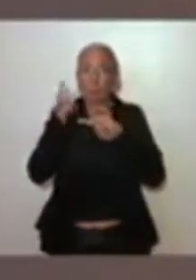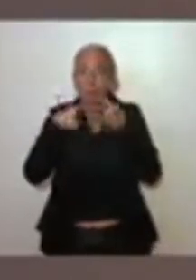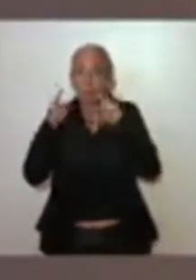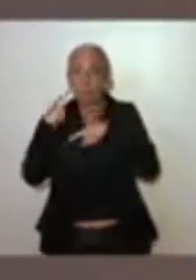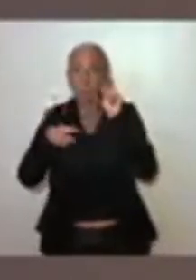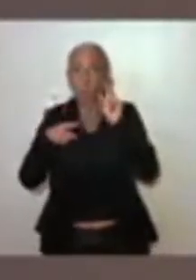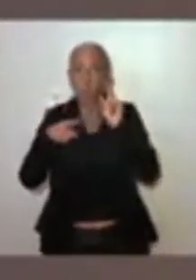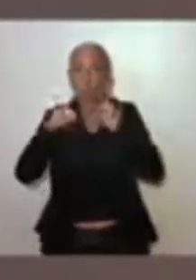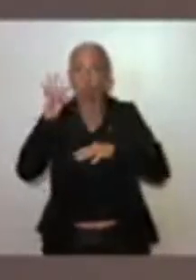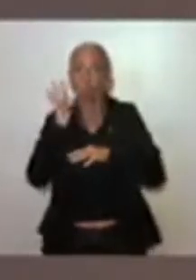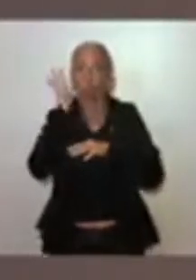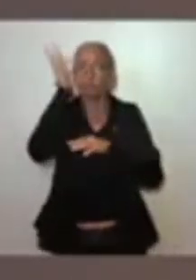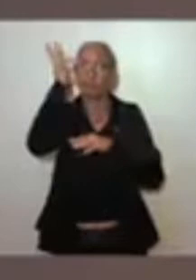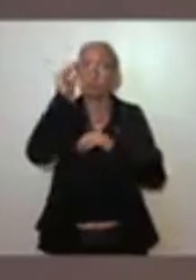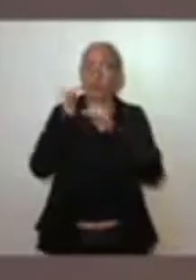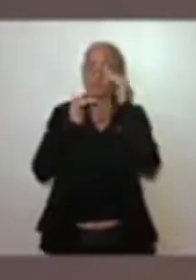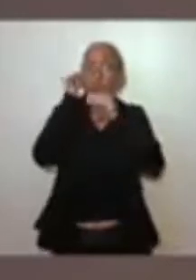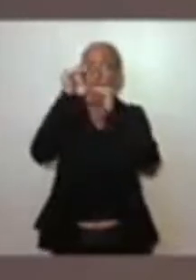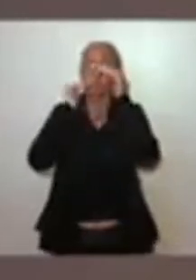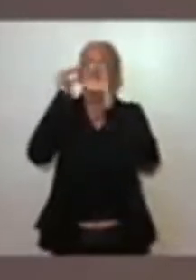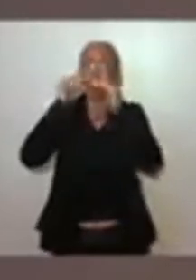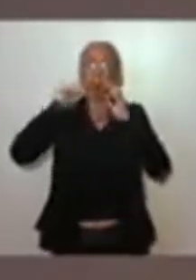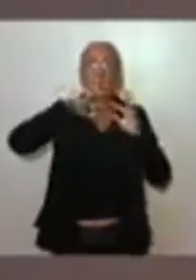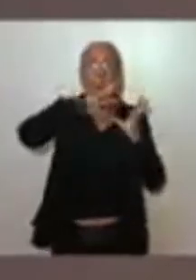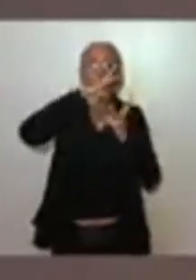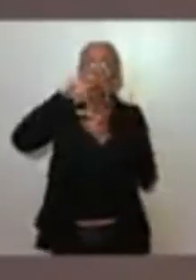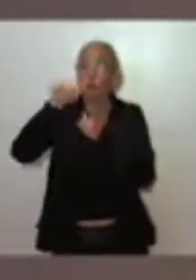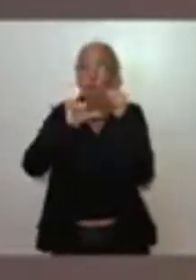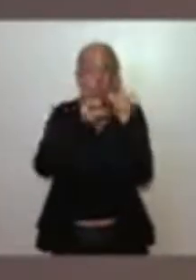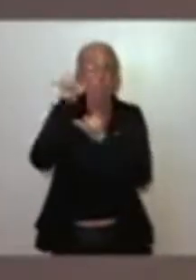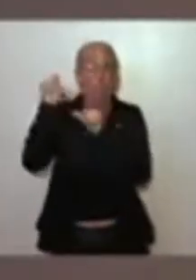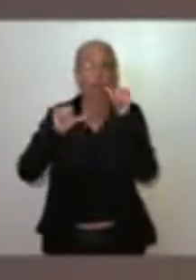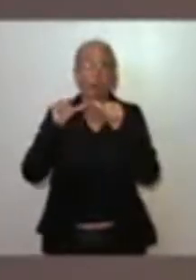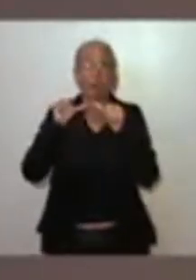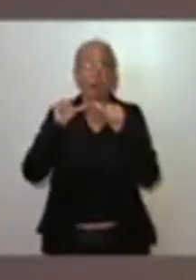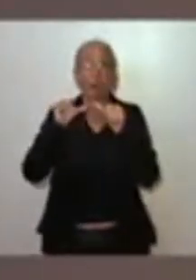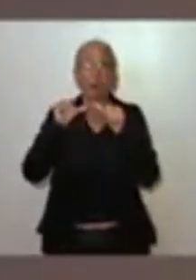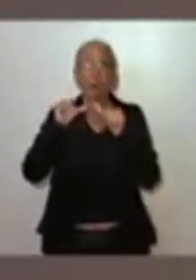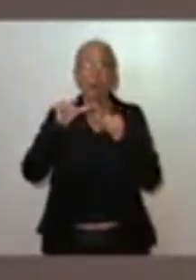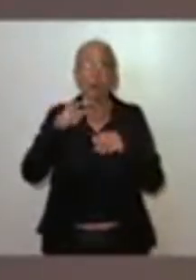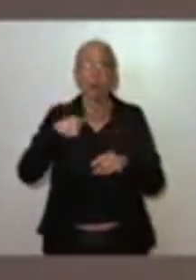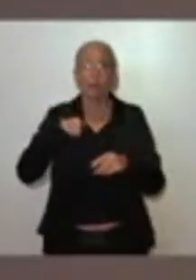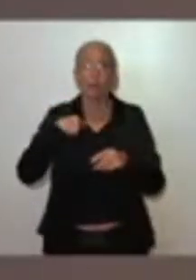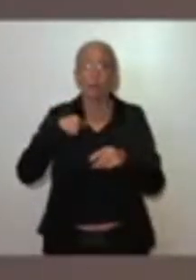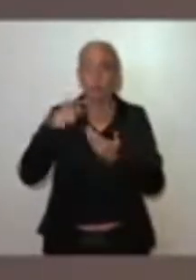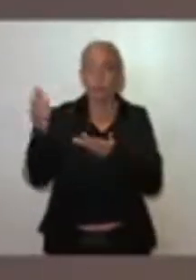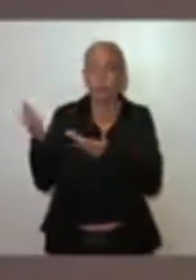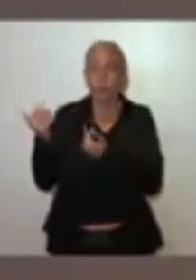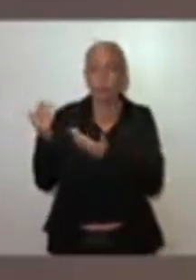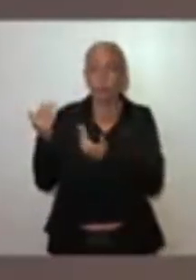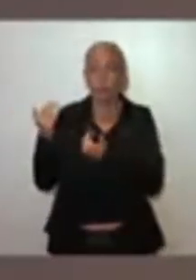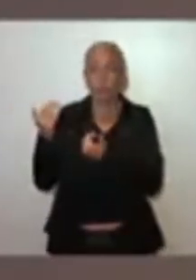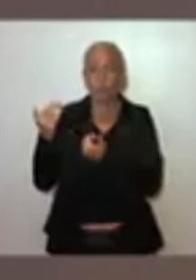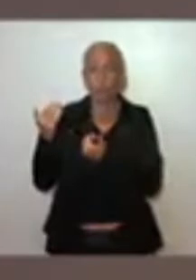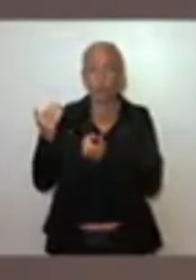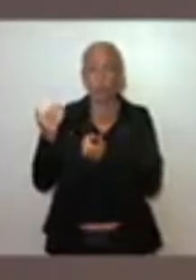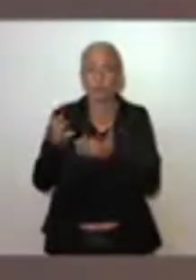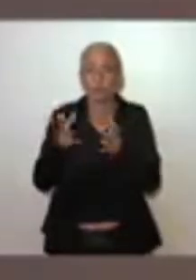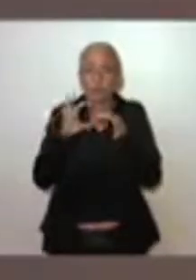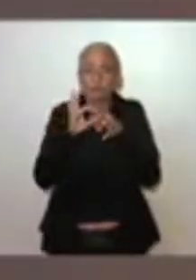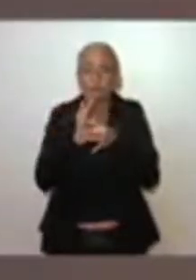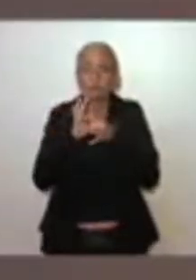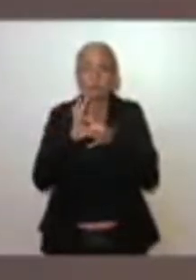a prosperidade no mundo contemporâneo mundo mudou quando eu e Pinheiro éramos mais jovens e mais bonitos